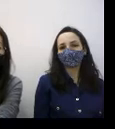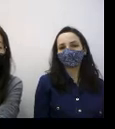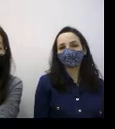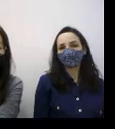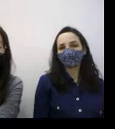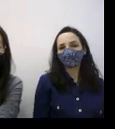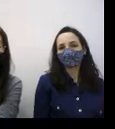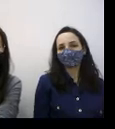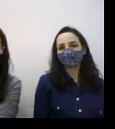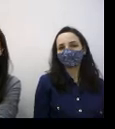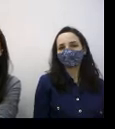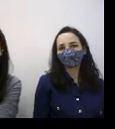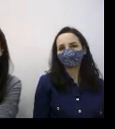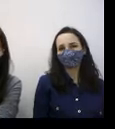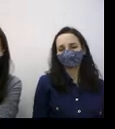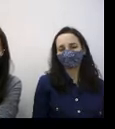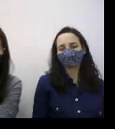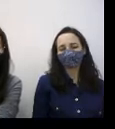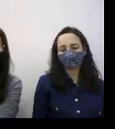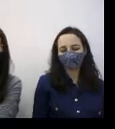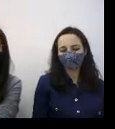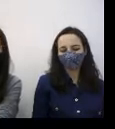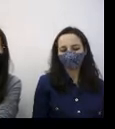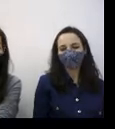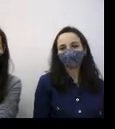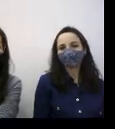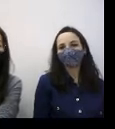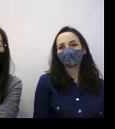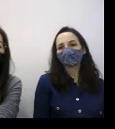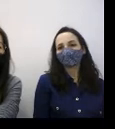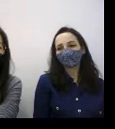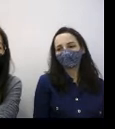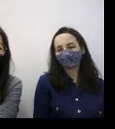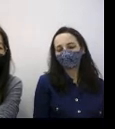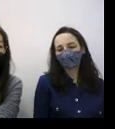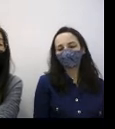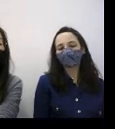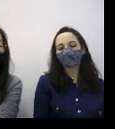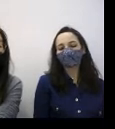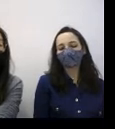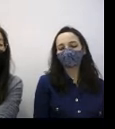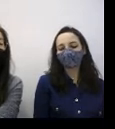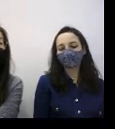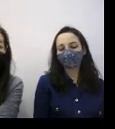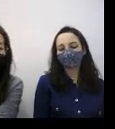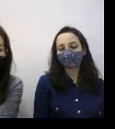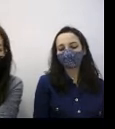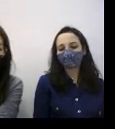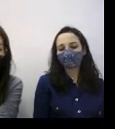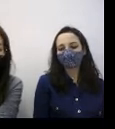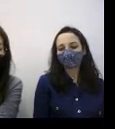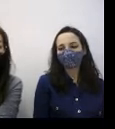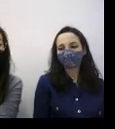jornada de 1000 milhas começa com o primeiro passo? O primeiro passo é sempre bastante difícil, no entanto, depois que o primeiro